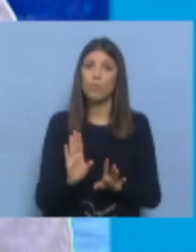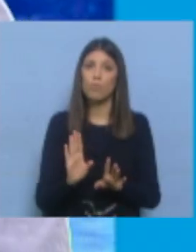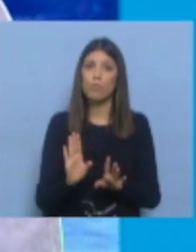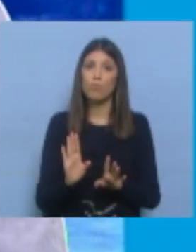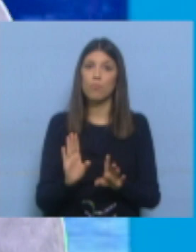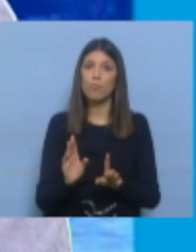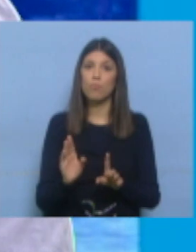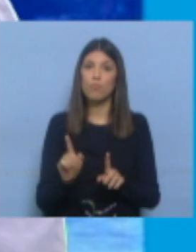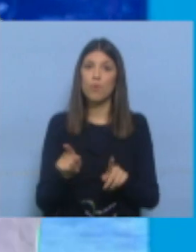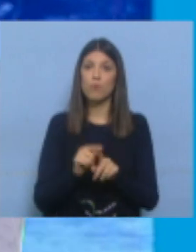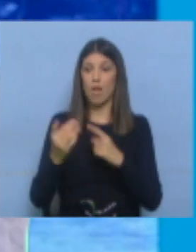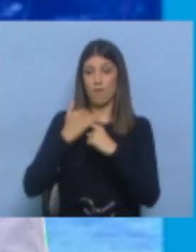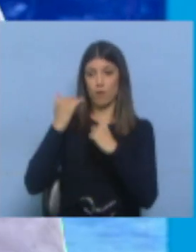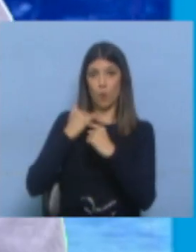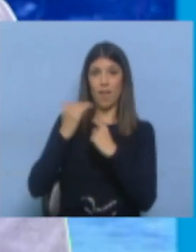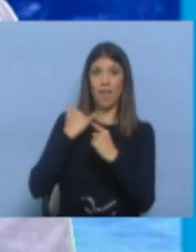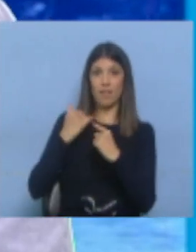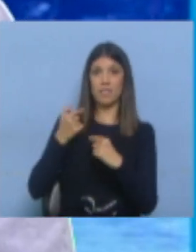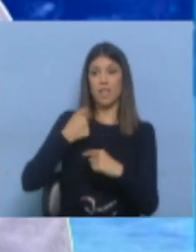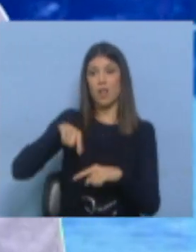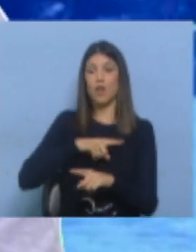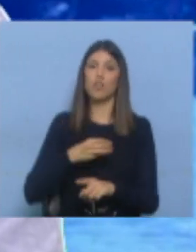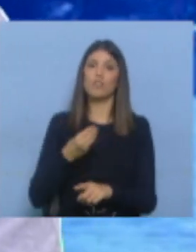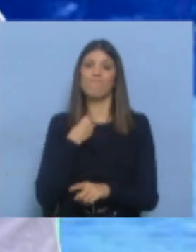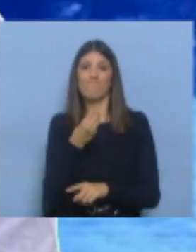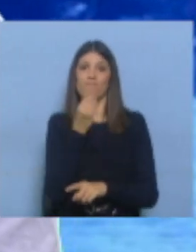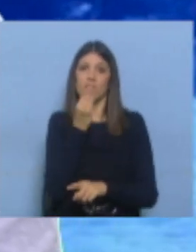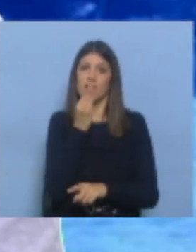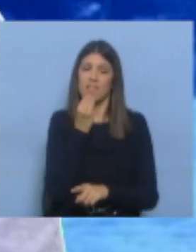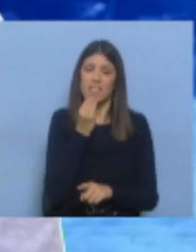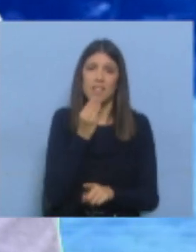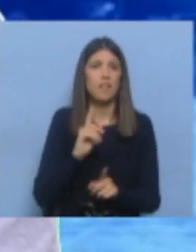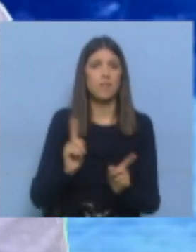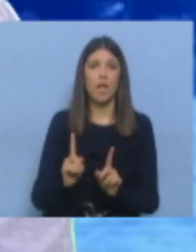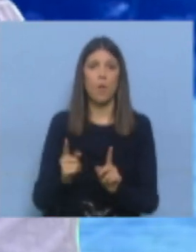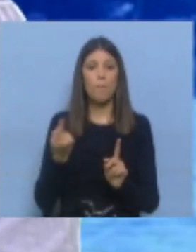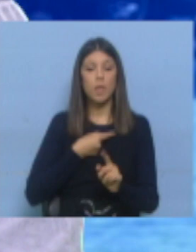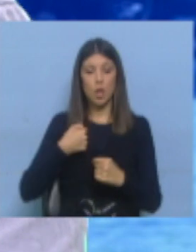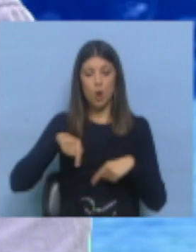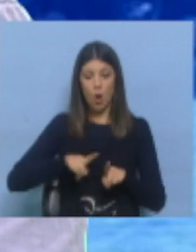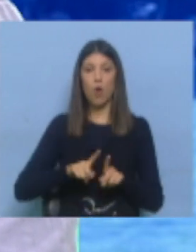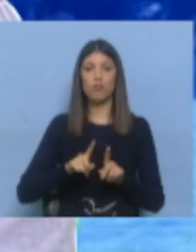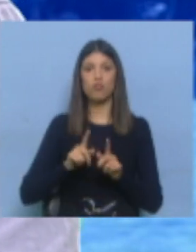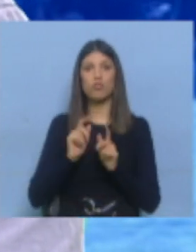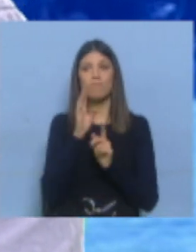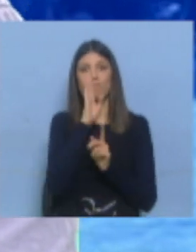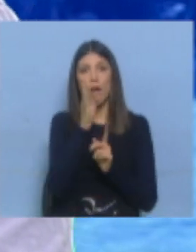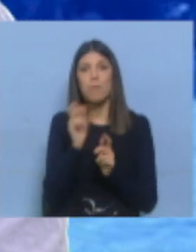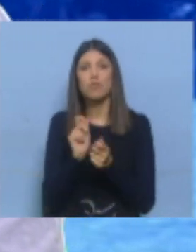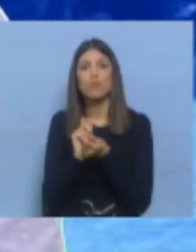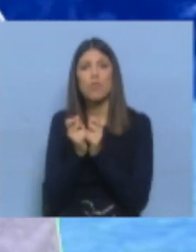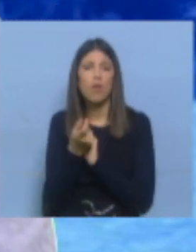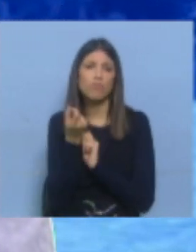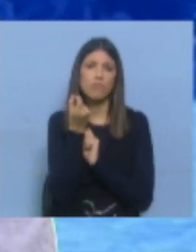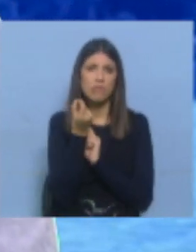forças de mercado, são os consumidores que movem aquilo que as empresas fazem. E então temos que começar no nosso papel enquanto consumidores a mudar isso, a consumir de forma responsável.